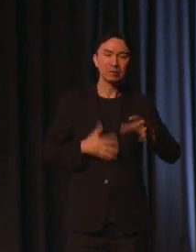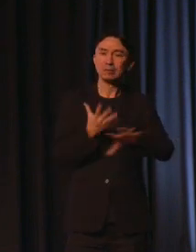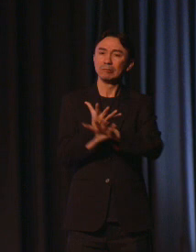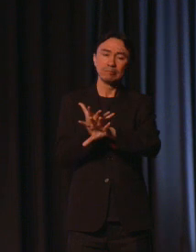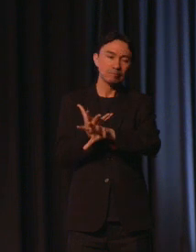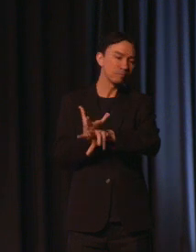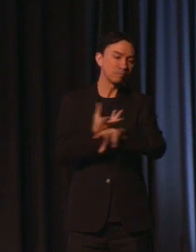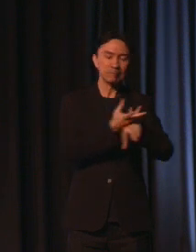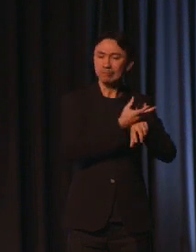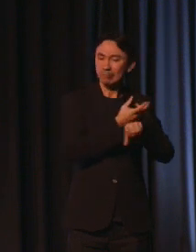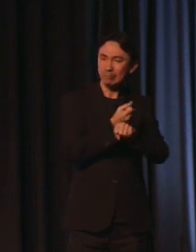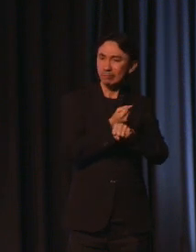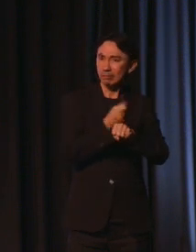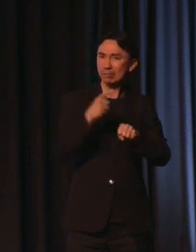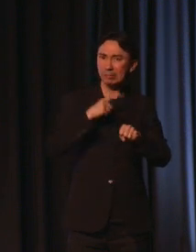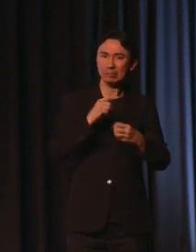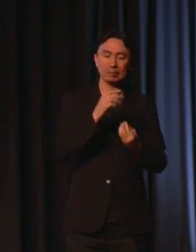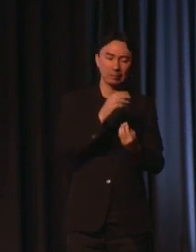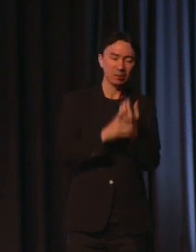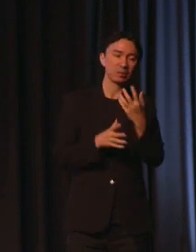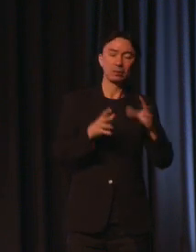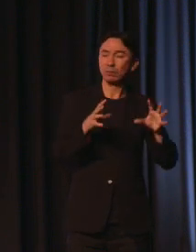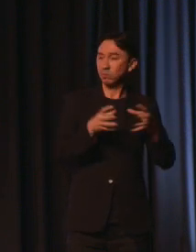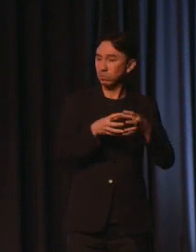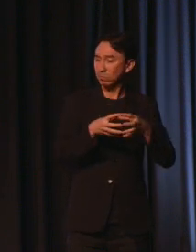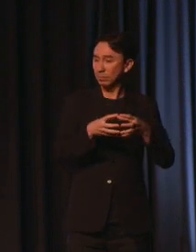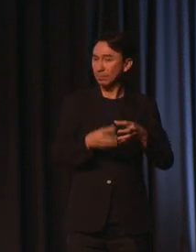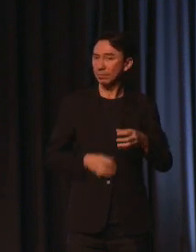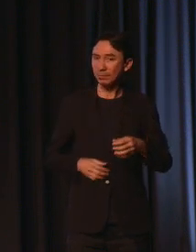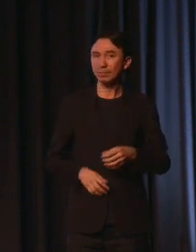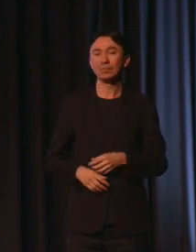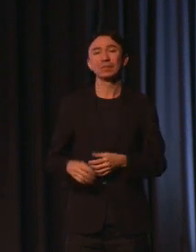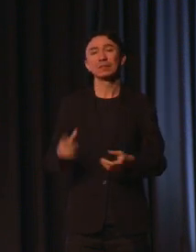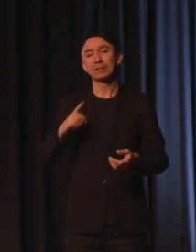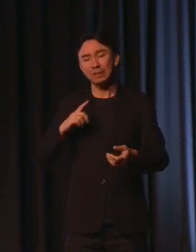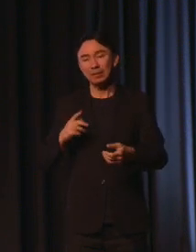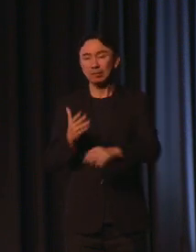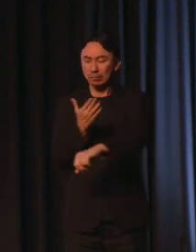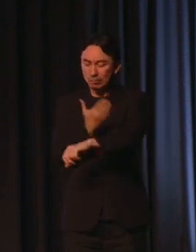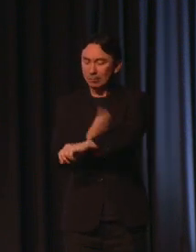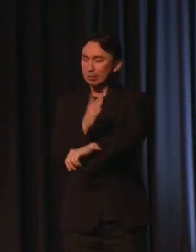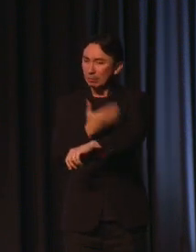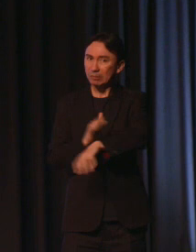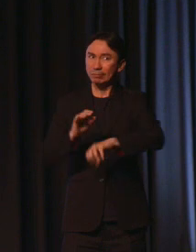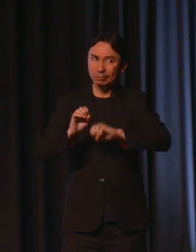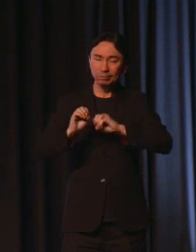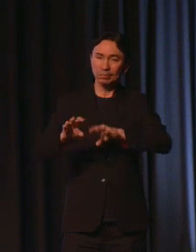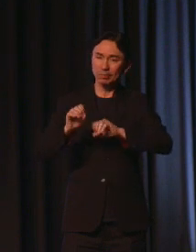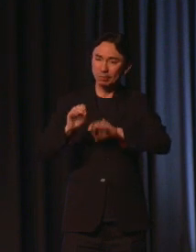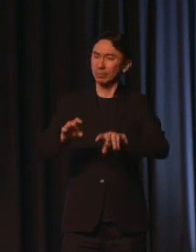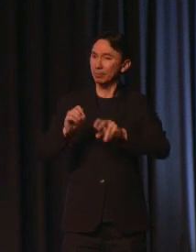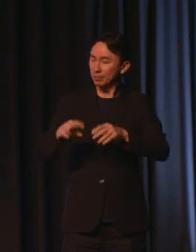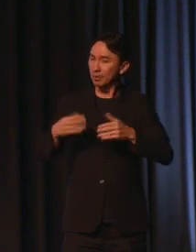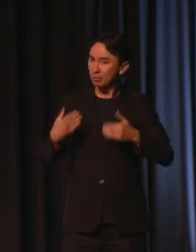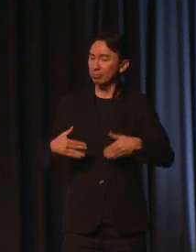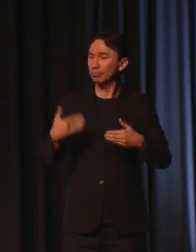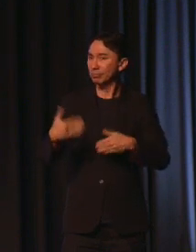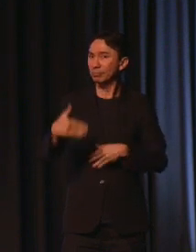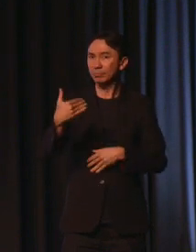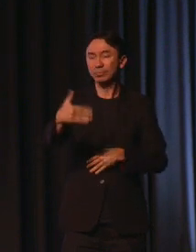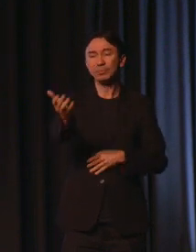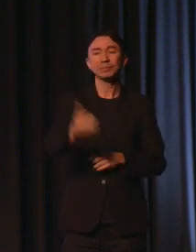né, mais severamente, educação continuada, eventos de capacitação, atualização de